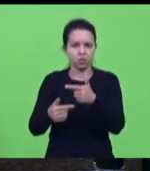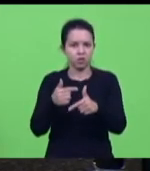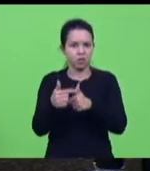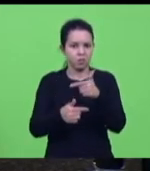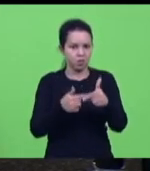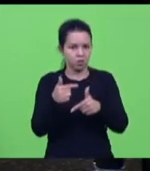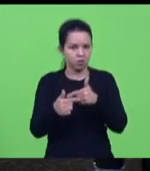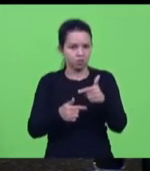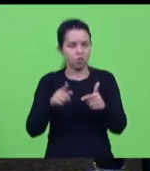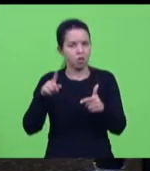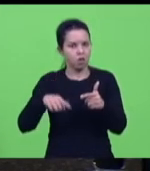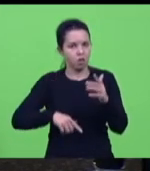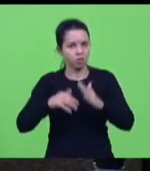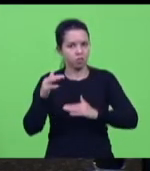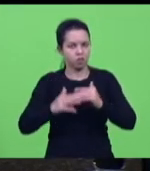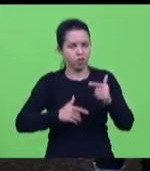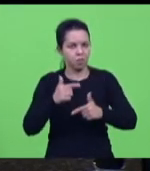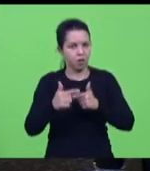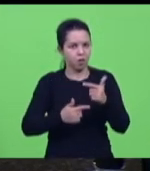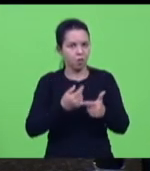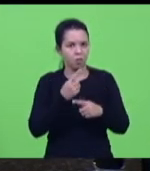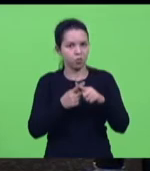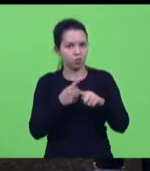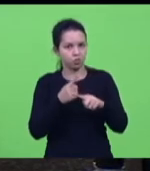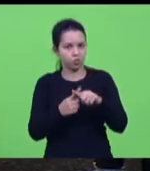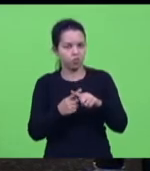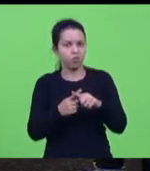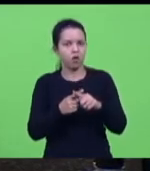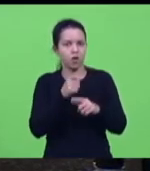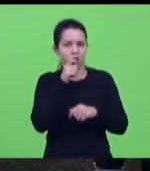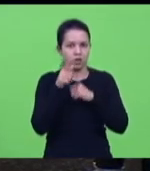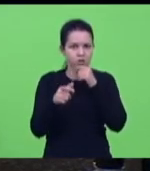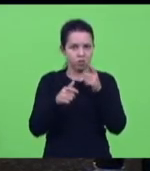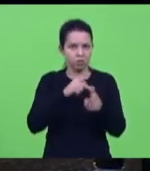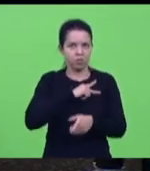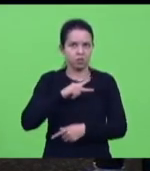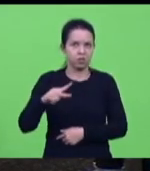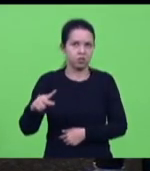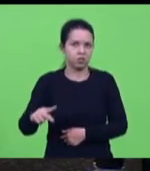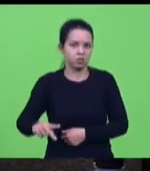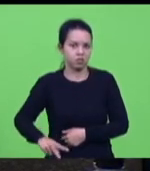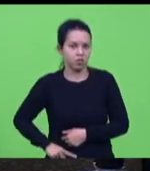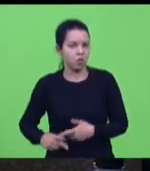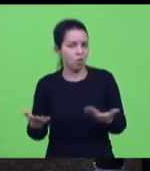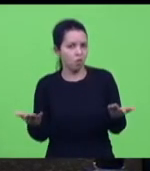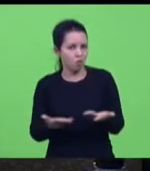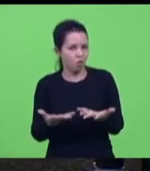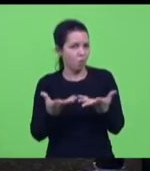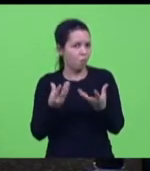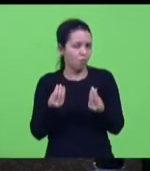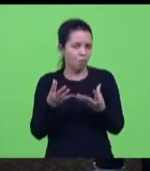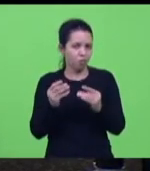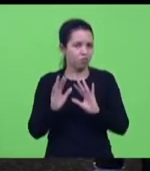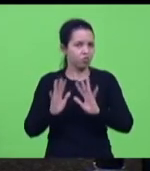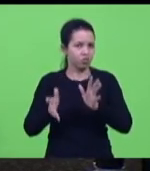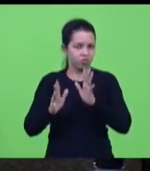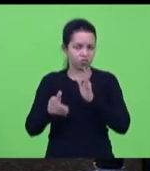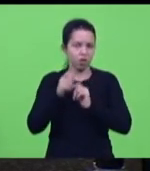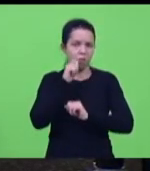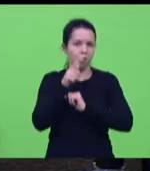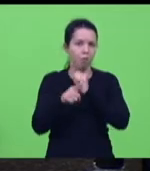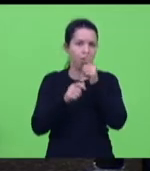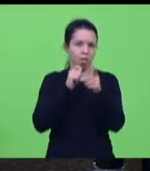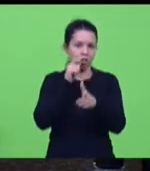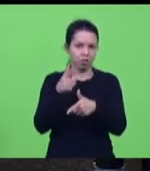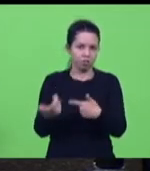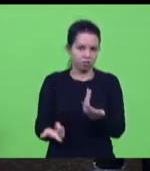muito positivo. A crítica ao presidente, pelo amor de Deus, nós já sofremos muito na carne crítica ao presidente. A